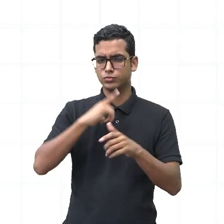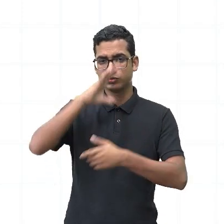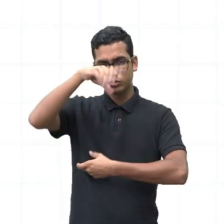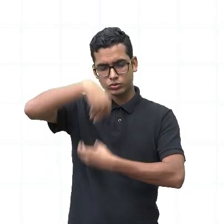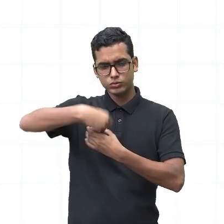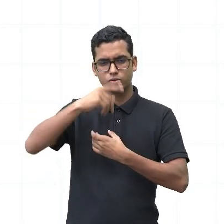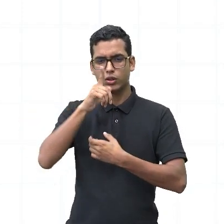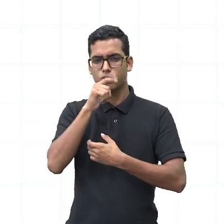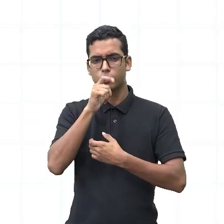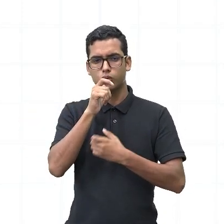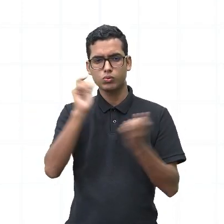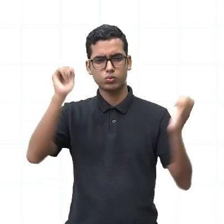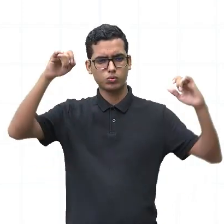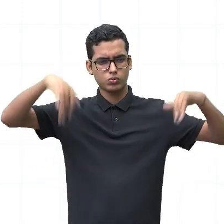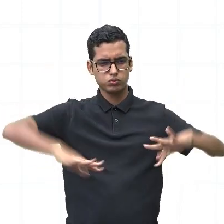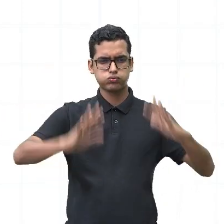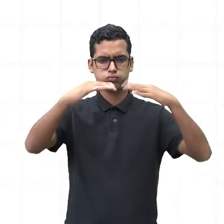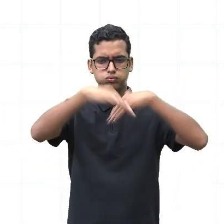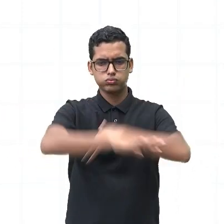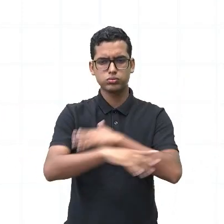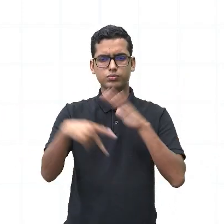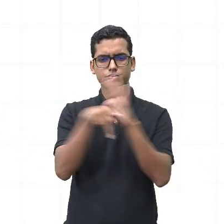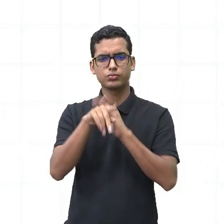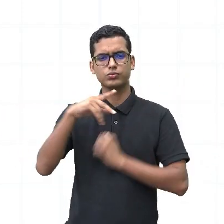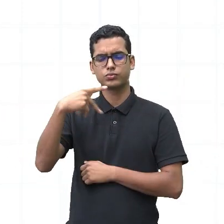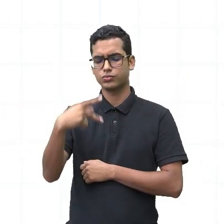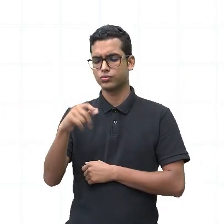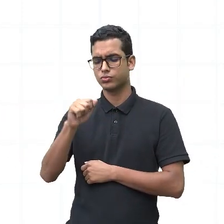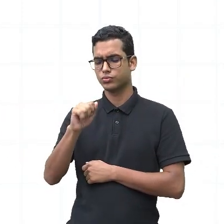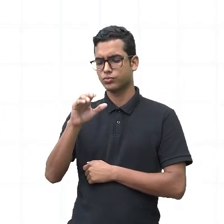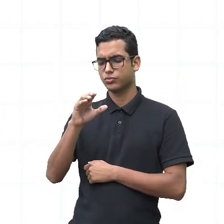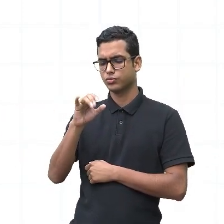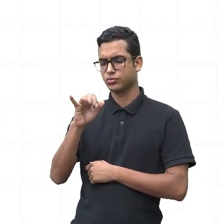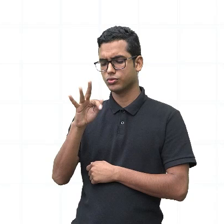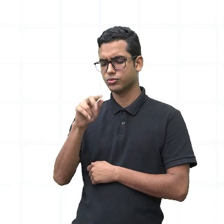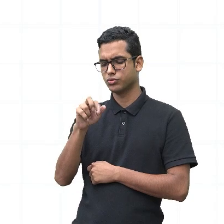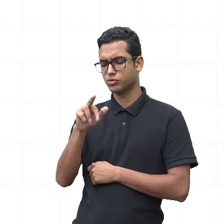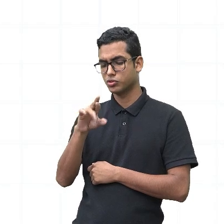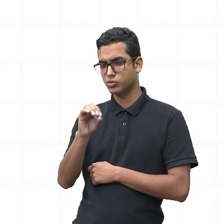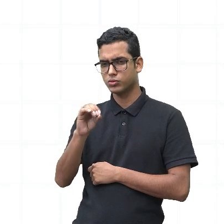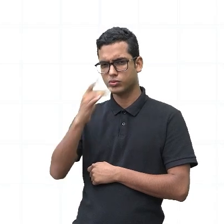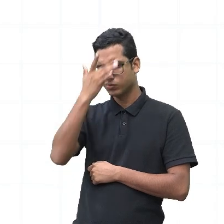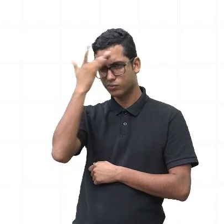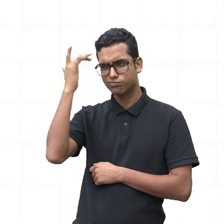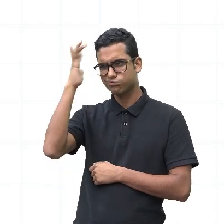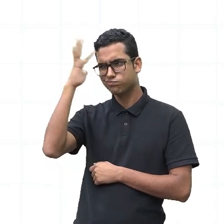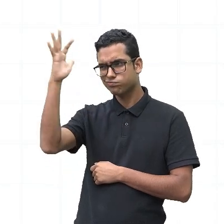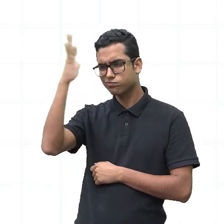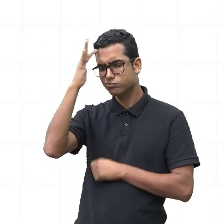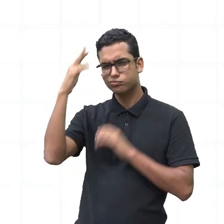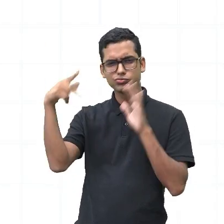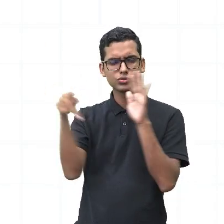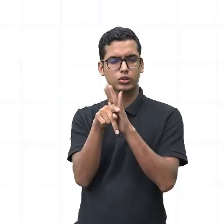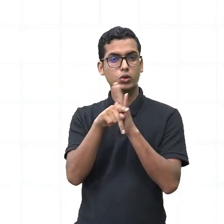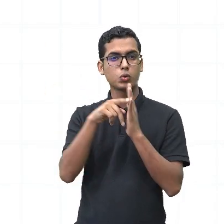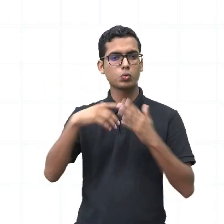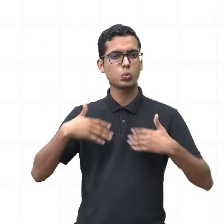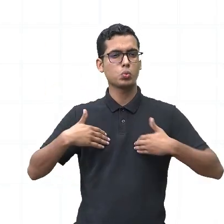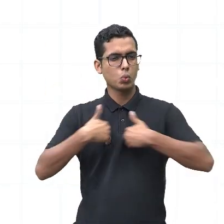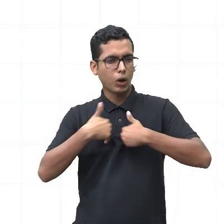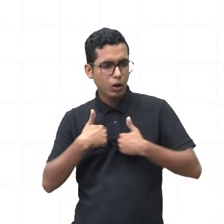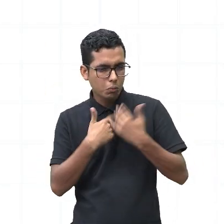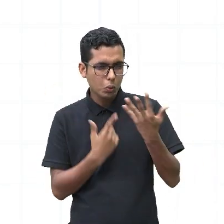que foi identificada no Pacífico, né? Então as pessoas pensavam que era uma criatura, tá dizendo aí tudo isso no texto, tá